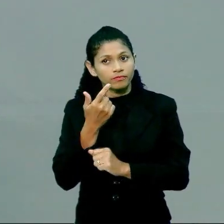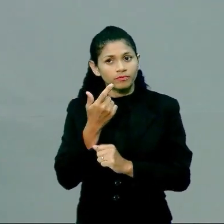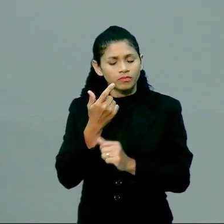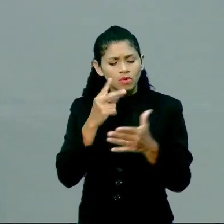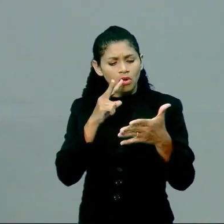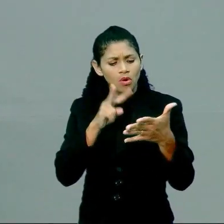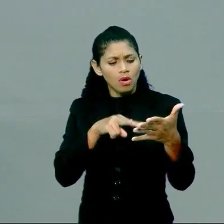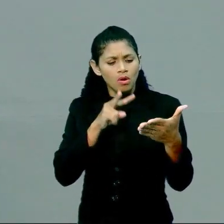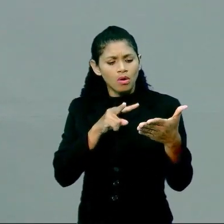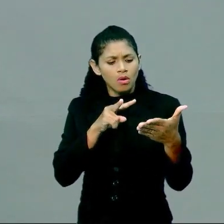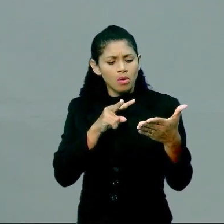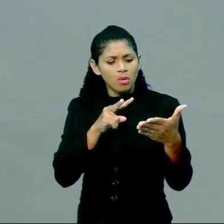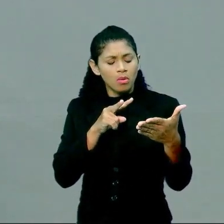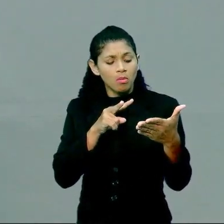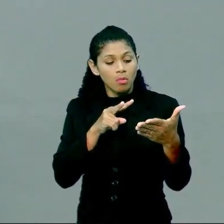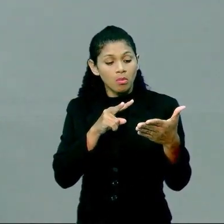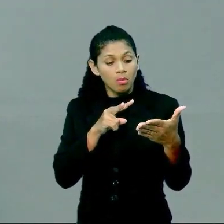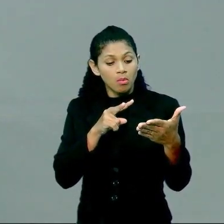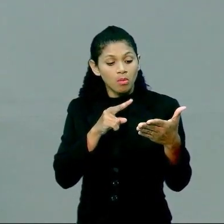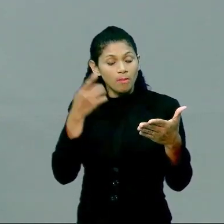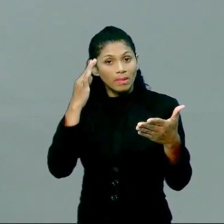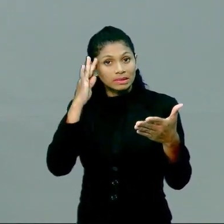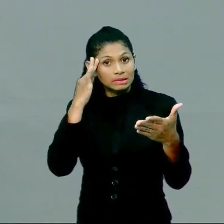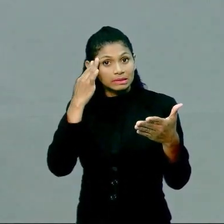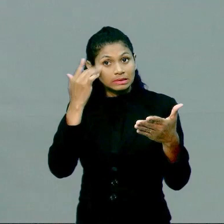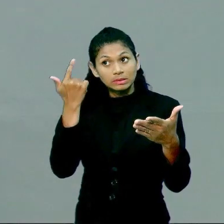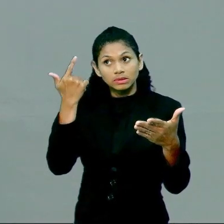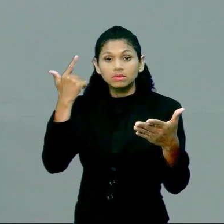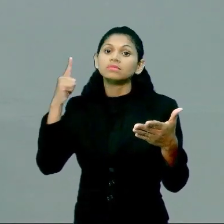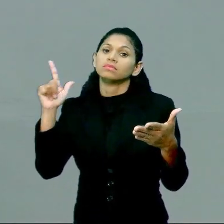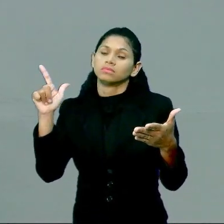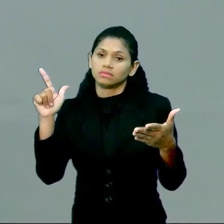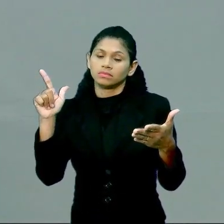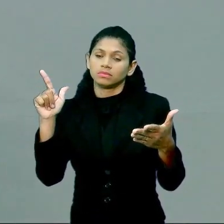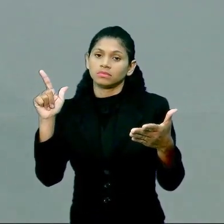sinonimia, eu posso substituir por outra que significa a mesma coisa.